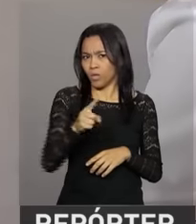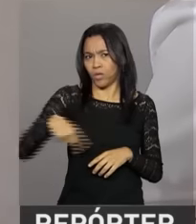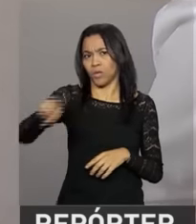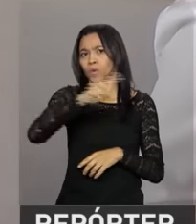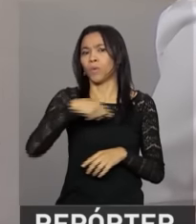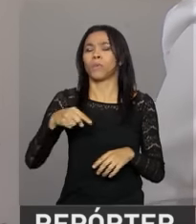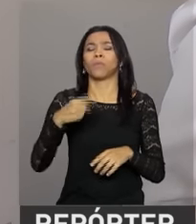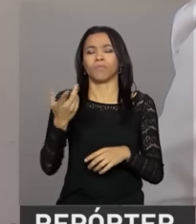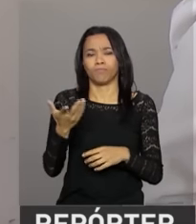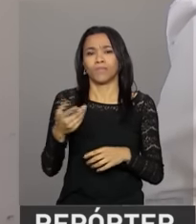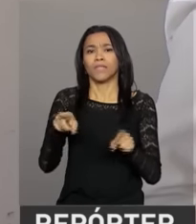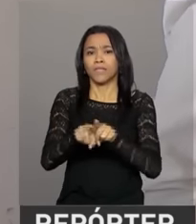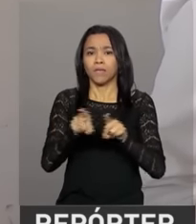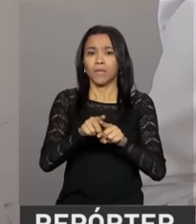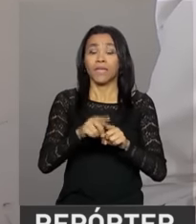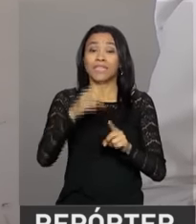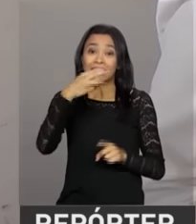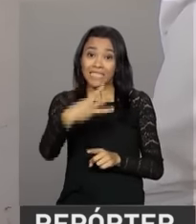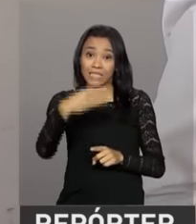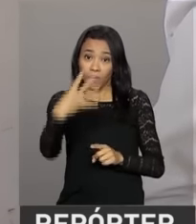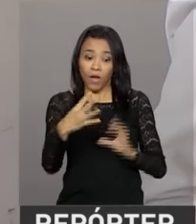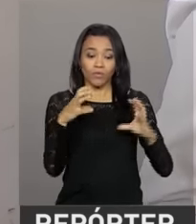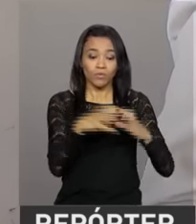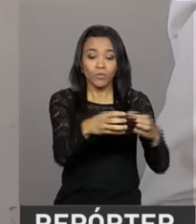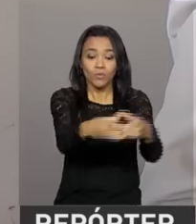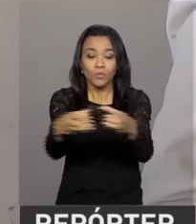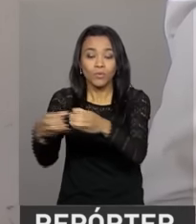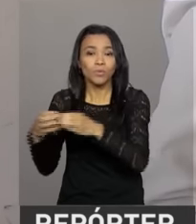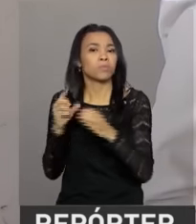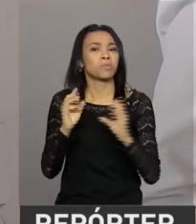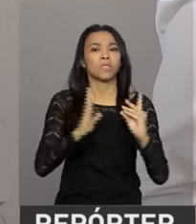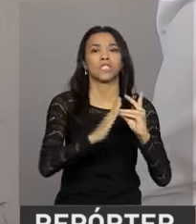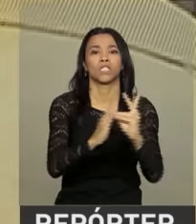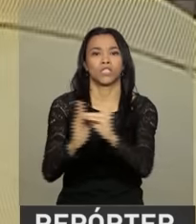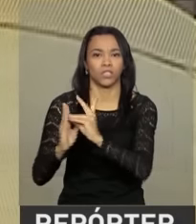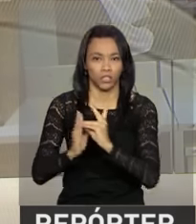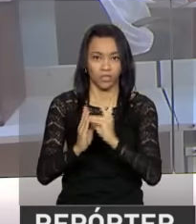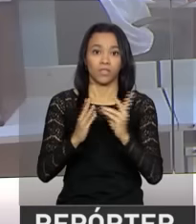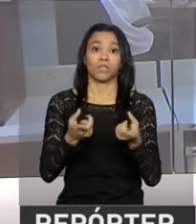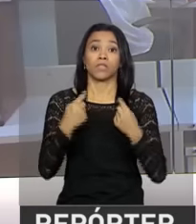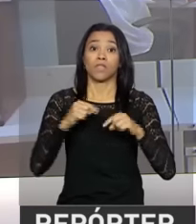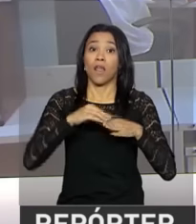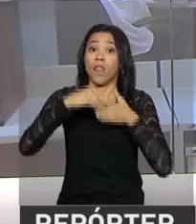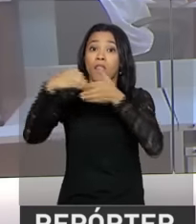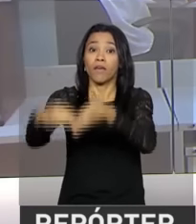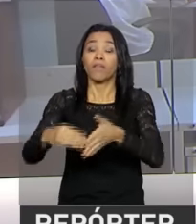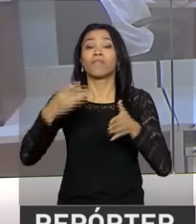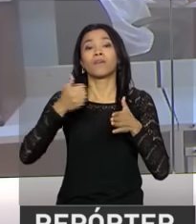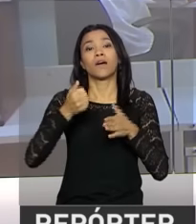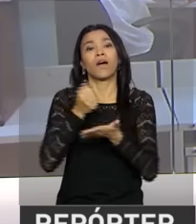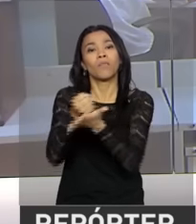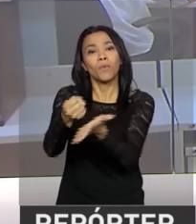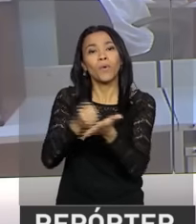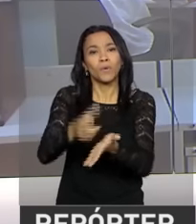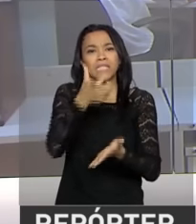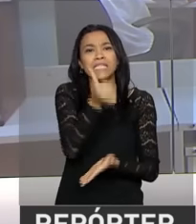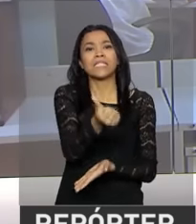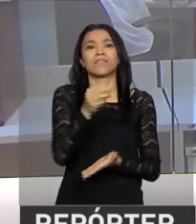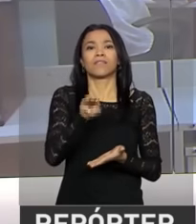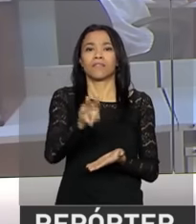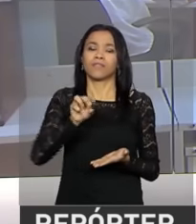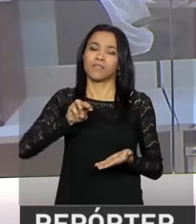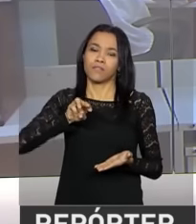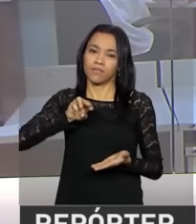34 distritos sanitários especiais indígenas. O Mais Médicos leva assistência para cerca de 63 milhões